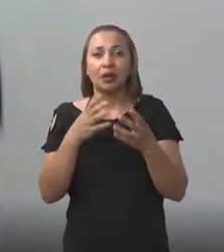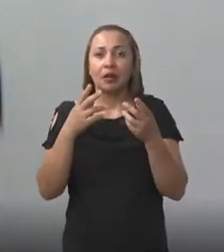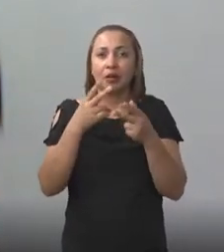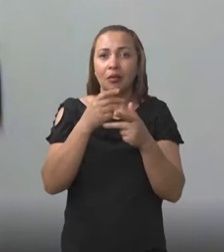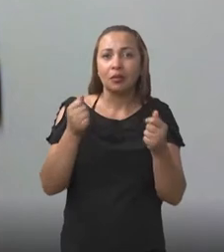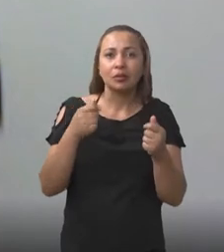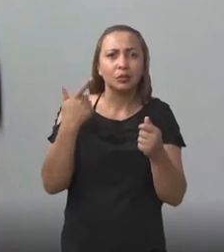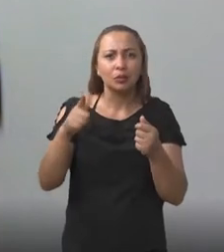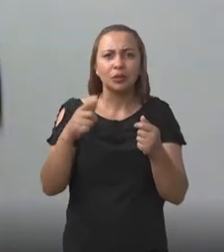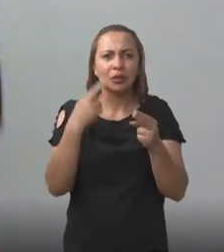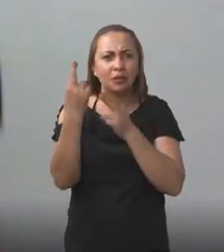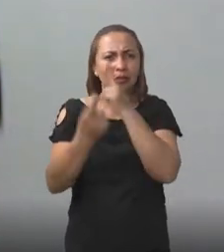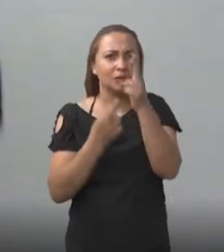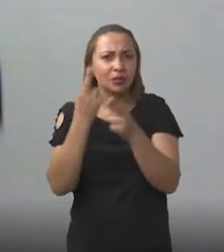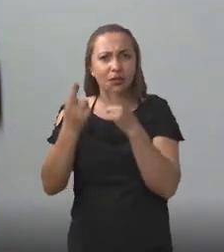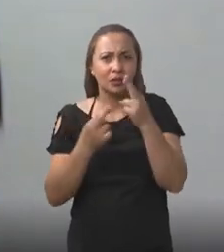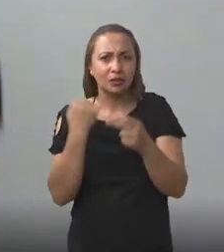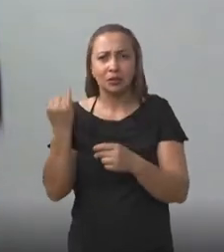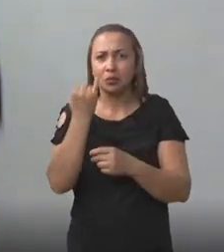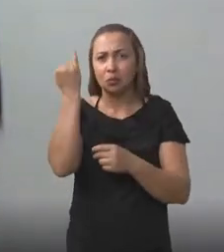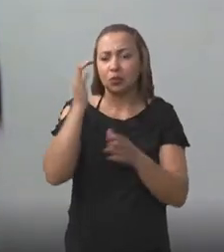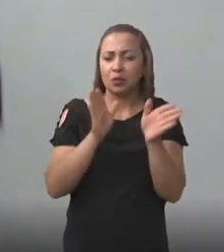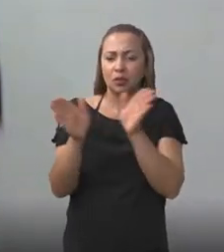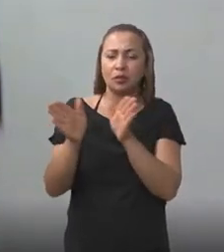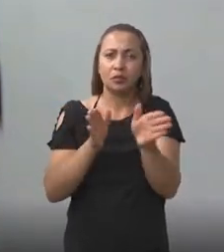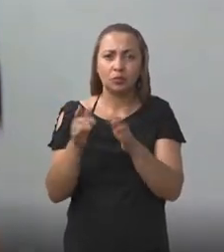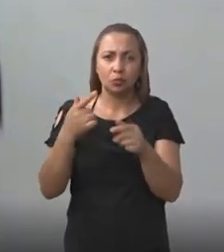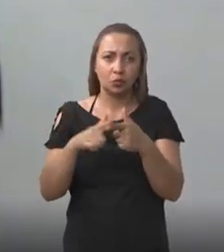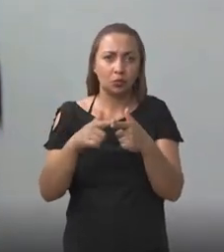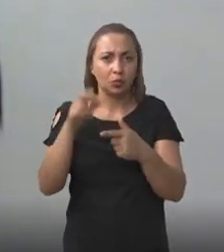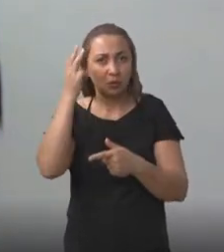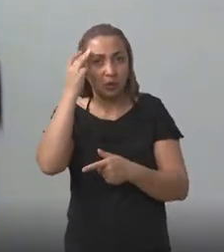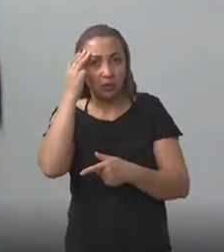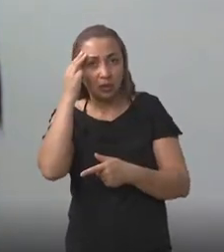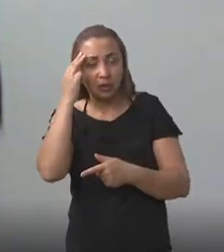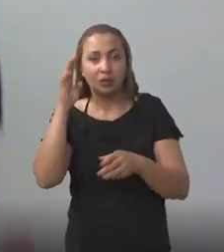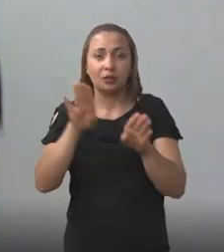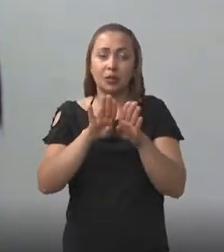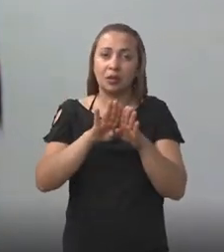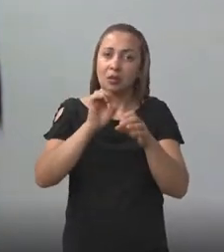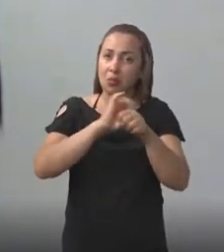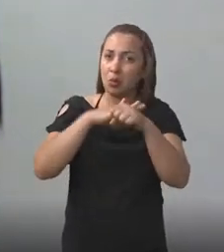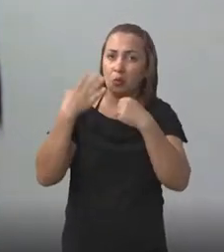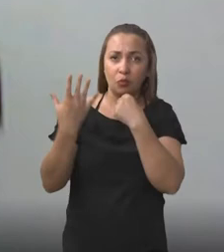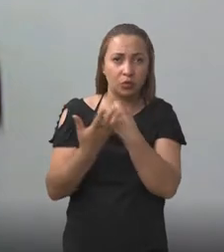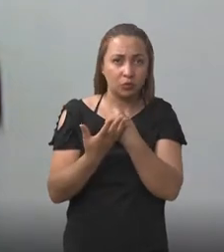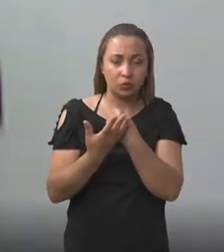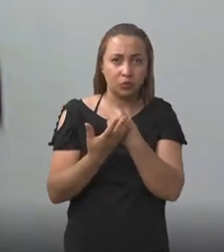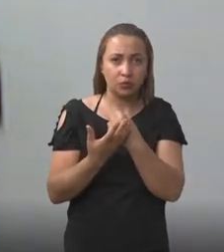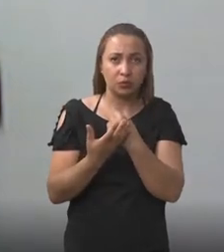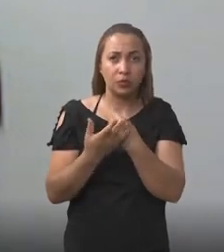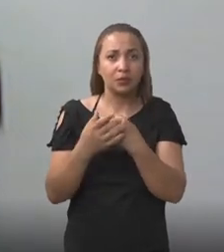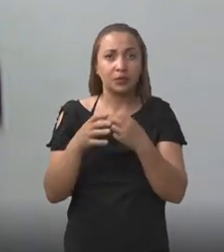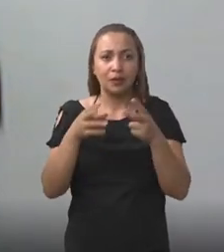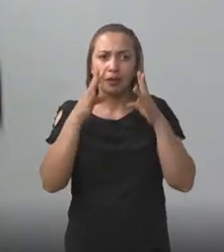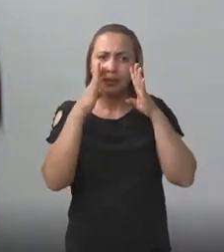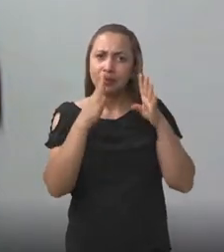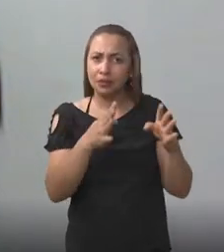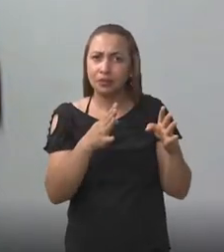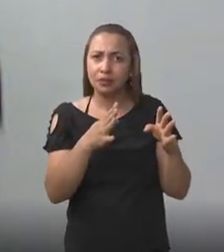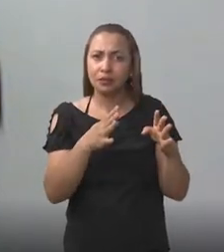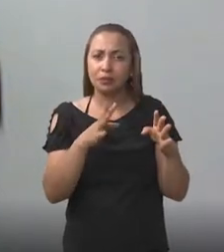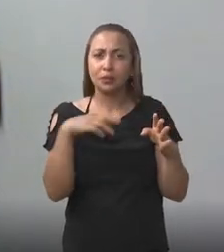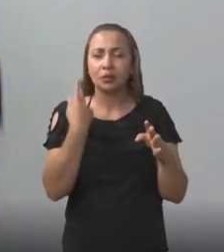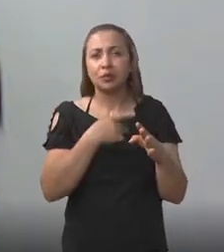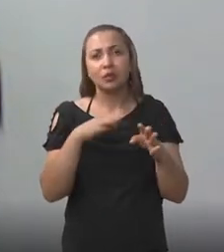que não teve uma relação significativa entre a presença desses transtornos e a infecção por Covid-19. Foi uma coisa que